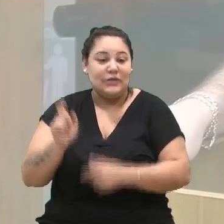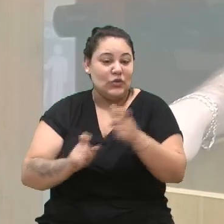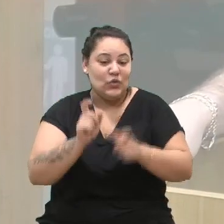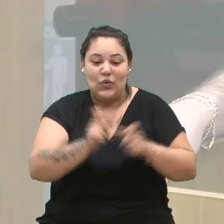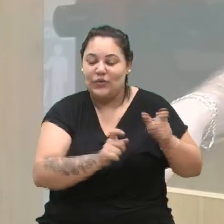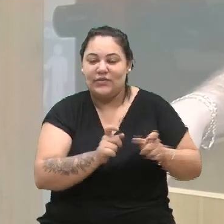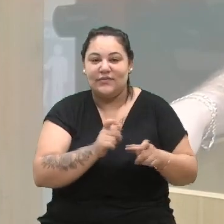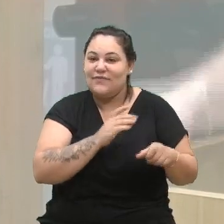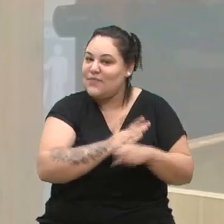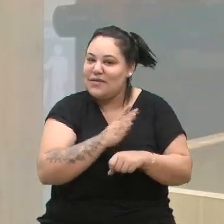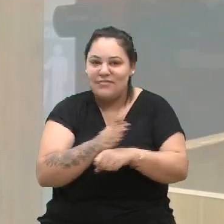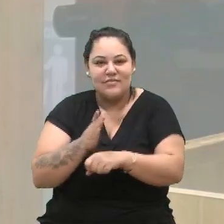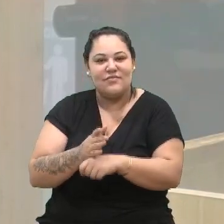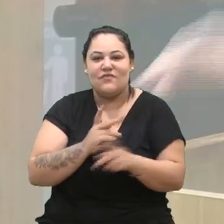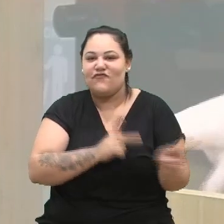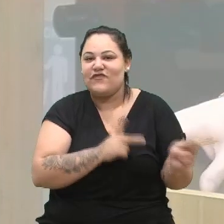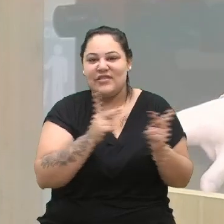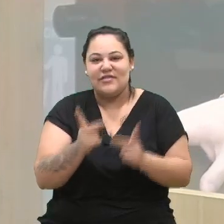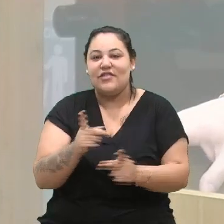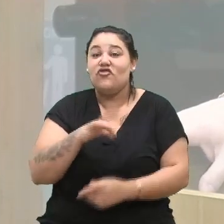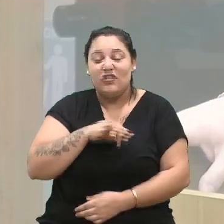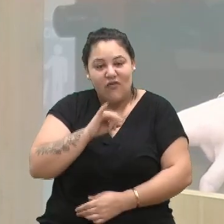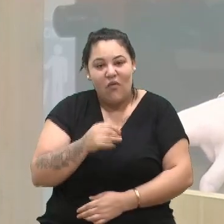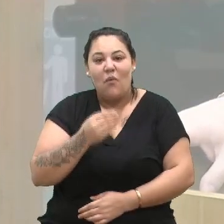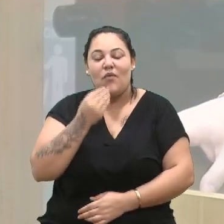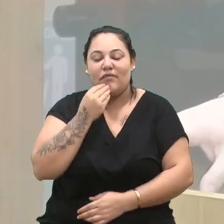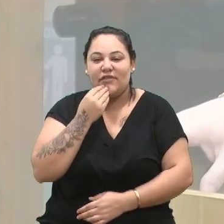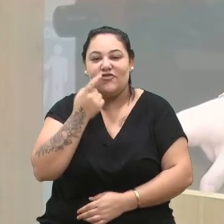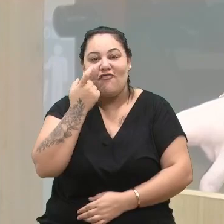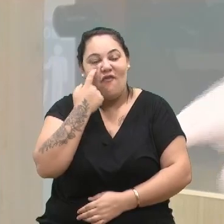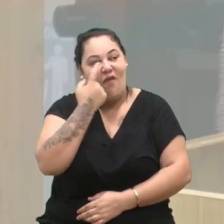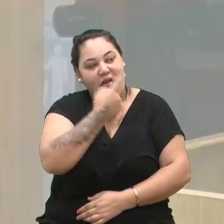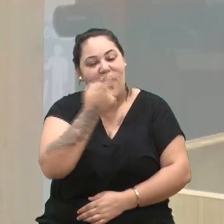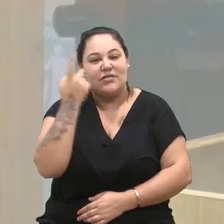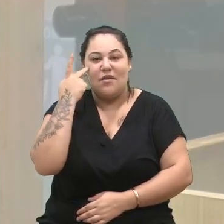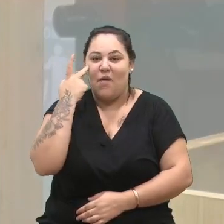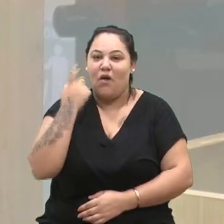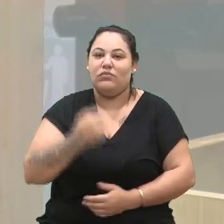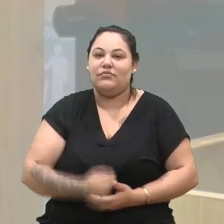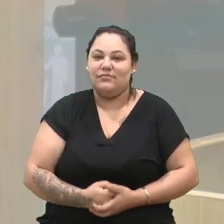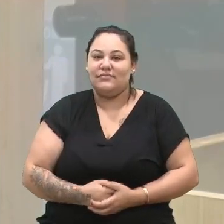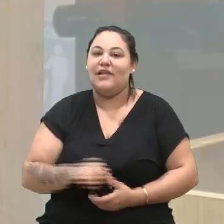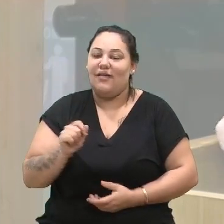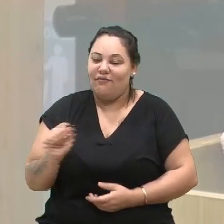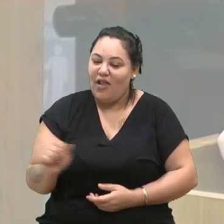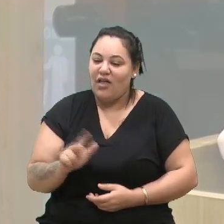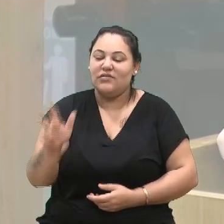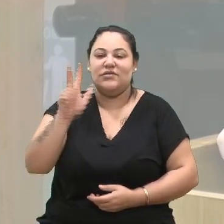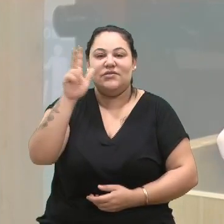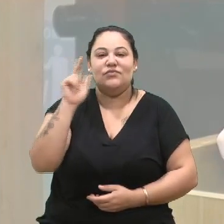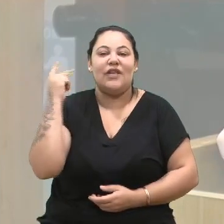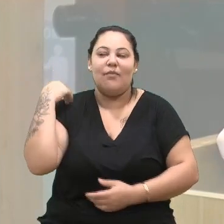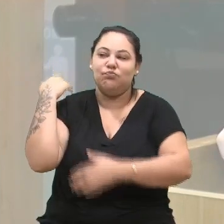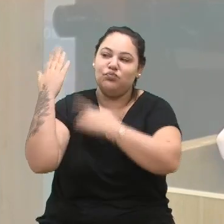vão visitar. Nós tivemos a oportunidade de estar lá em São Paulo. É a valorização da história brasileira.